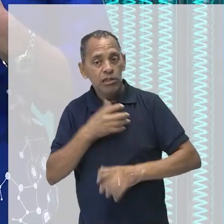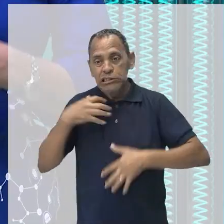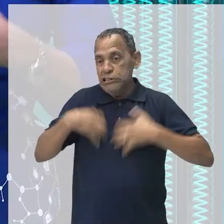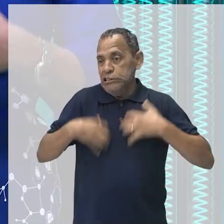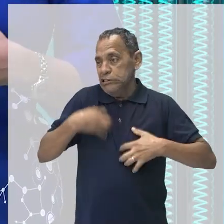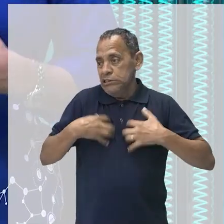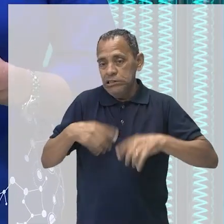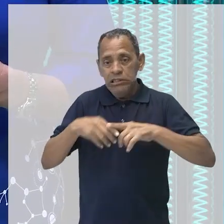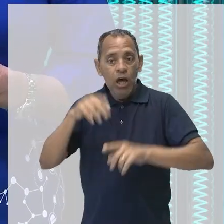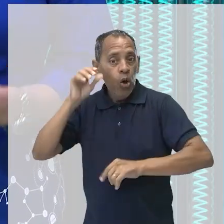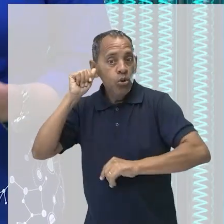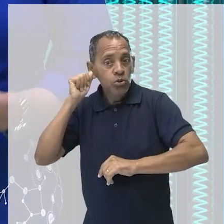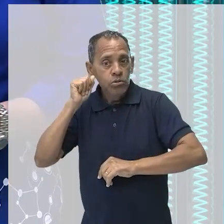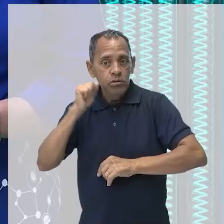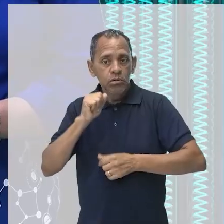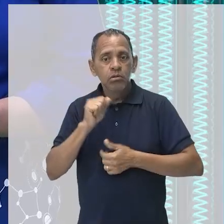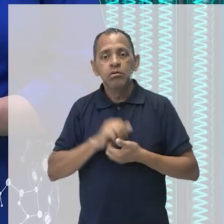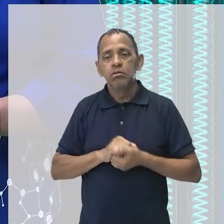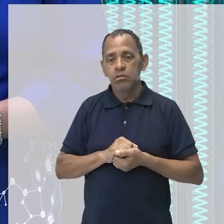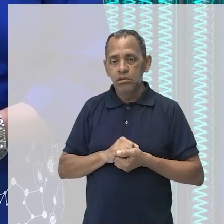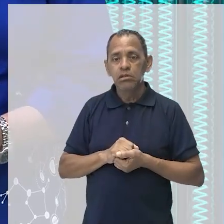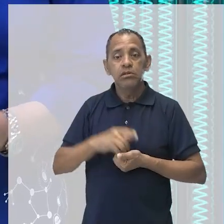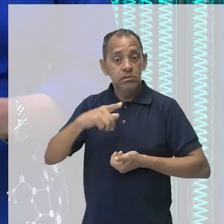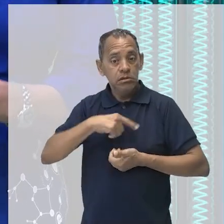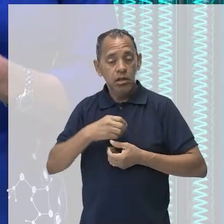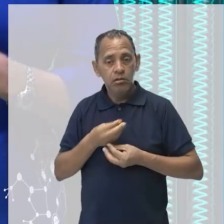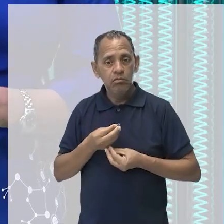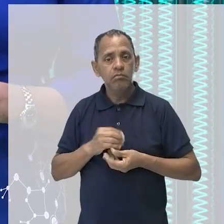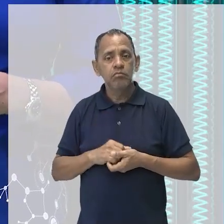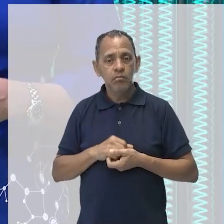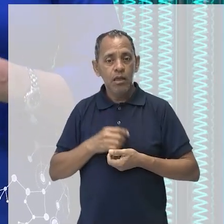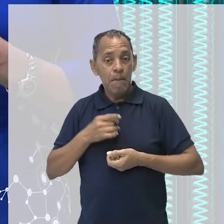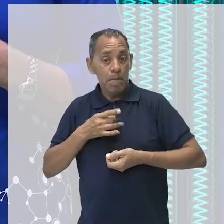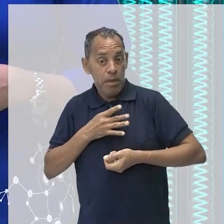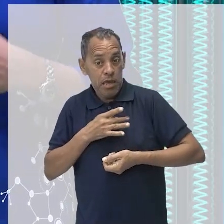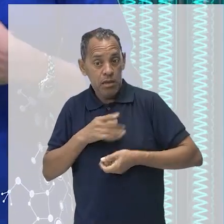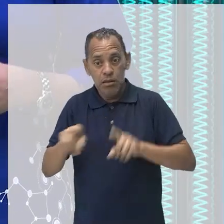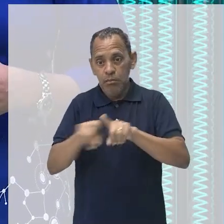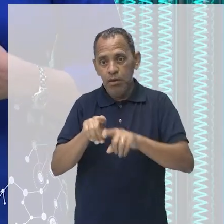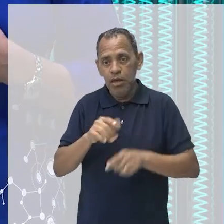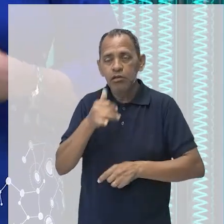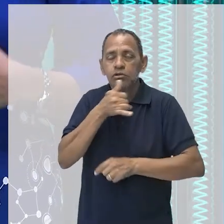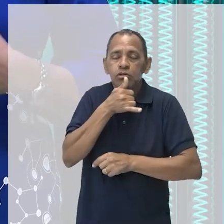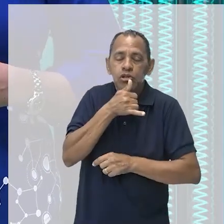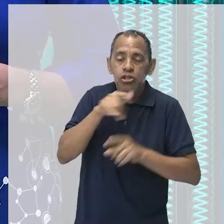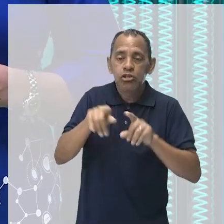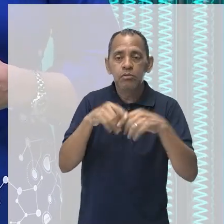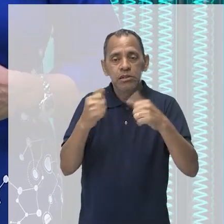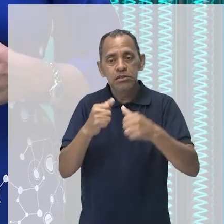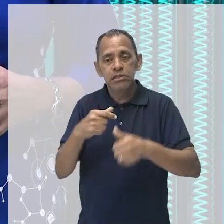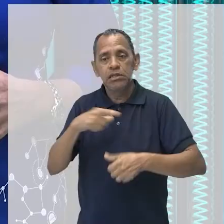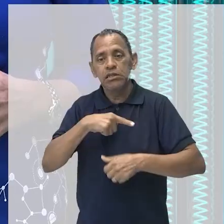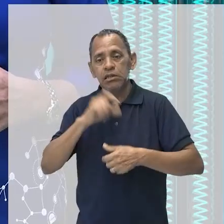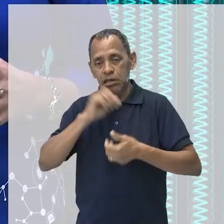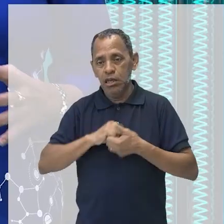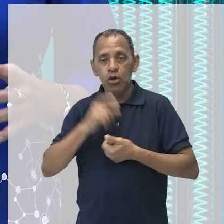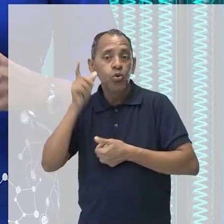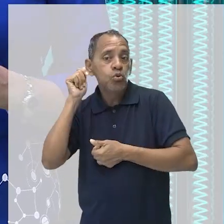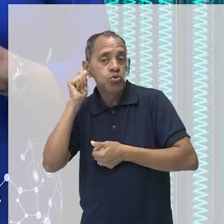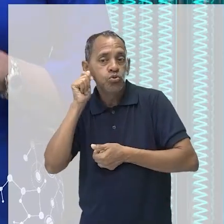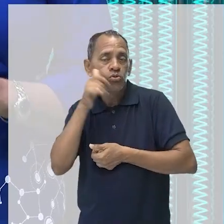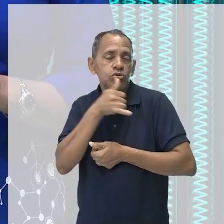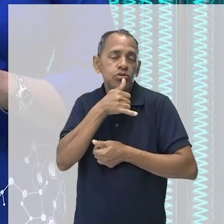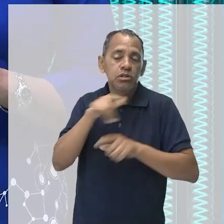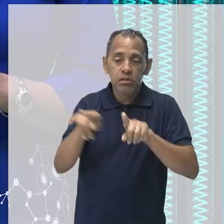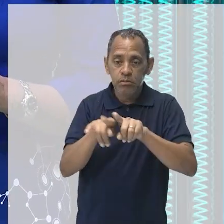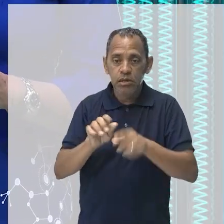som que gera medo no espectador. Quando ele está triste, tem que ter aquela sonorização de tristeza. Então,